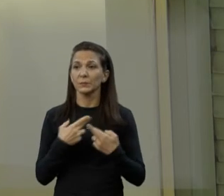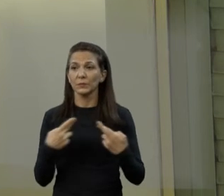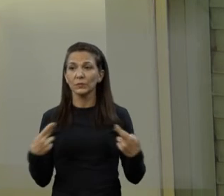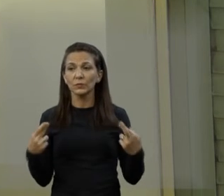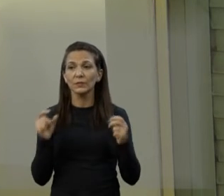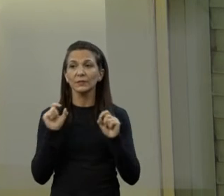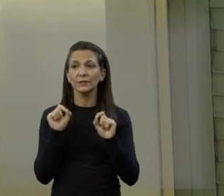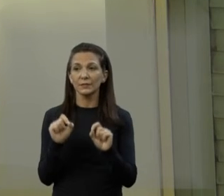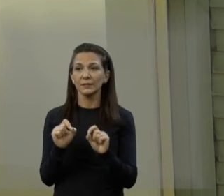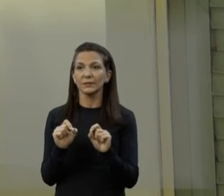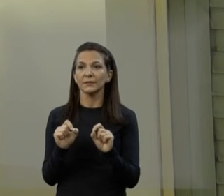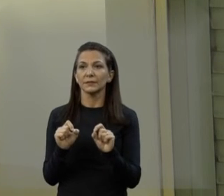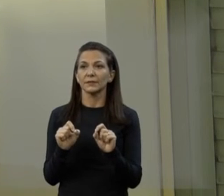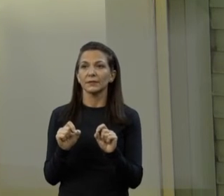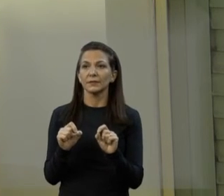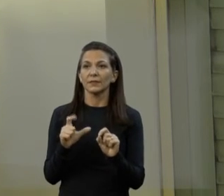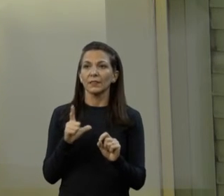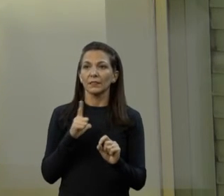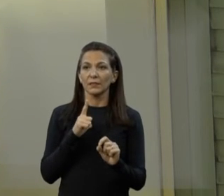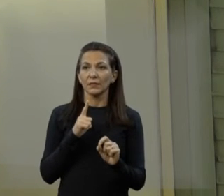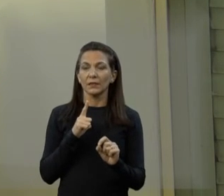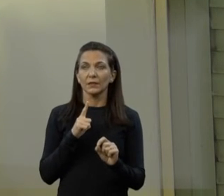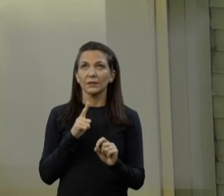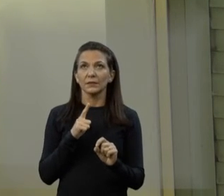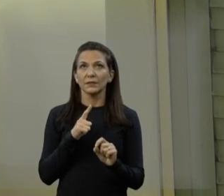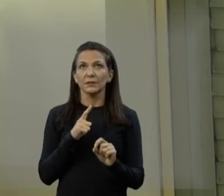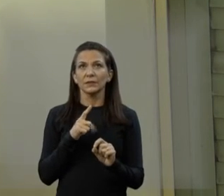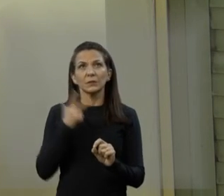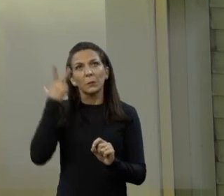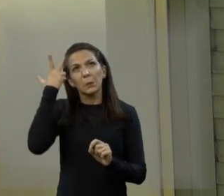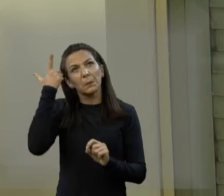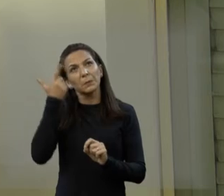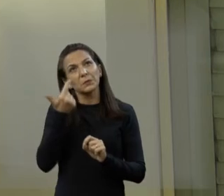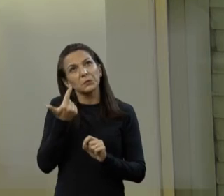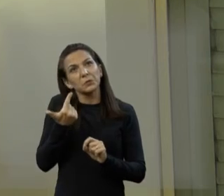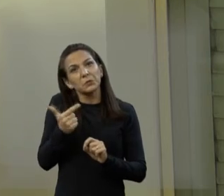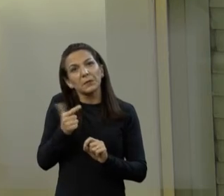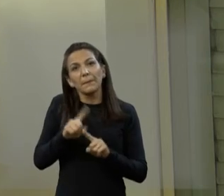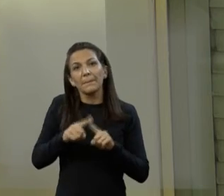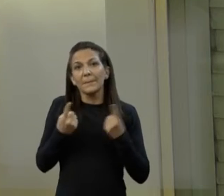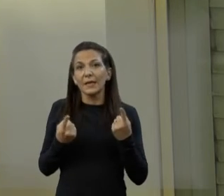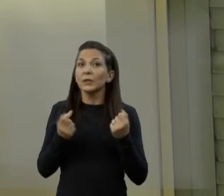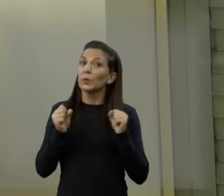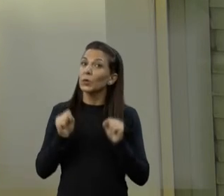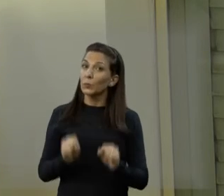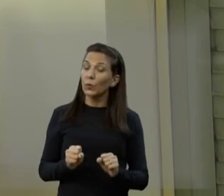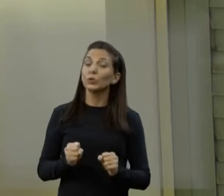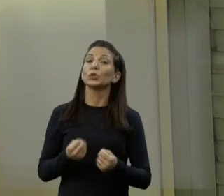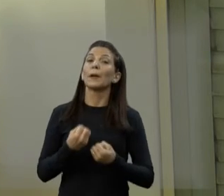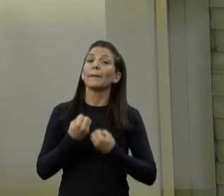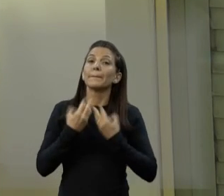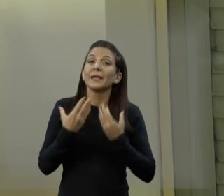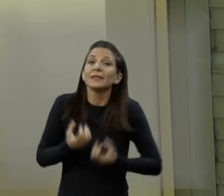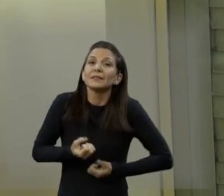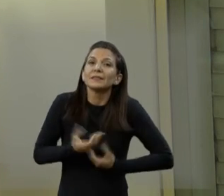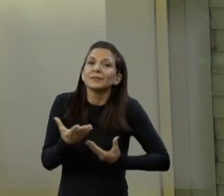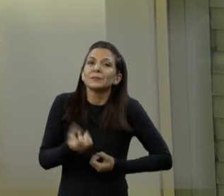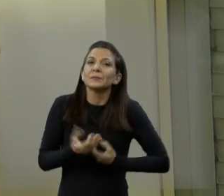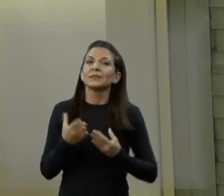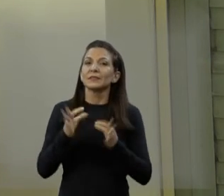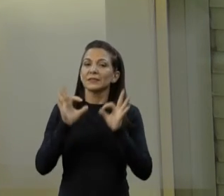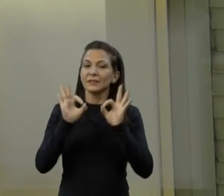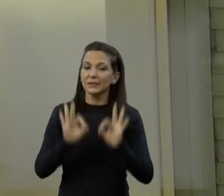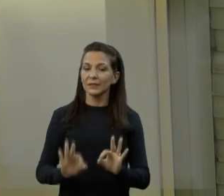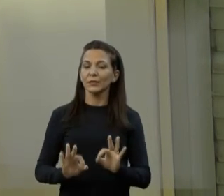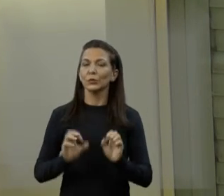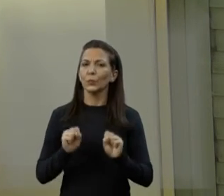algumas coisas que são que não são comuns mas temos outras que sim podemos falar bem e podemos falar quando